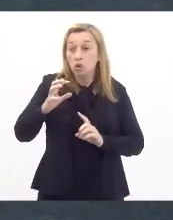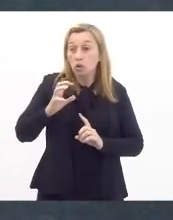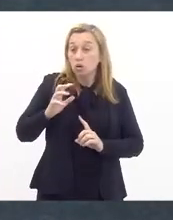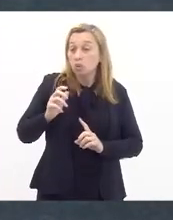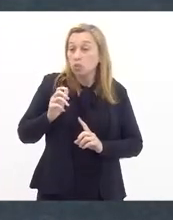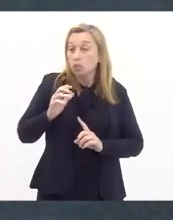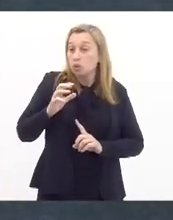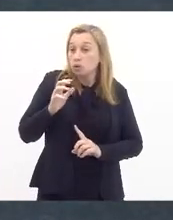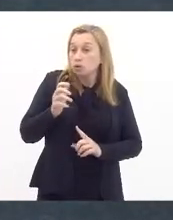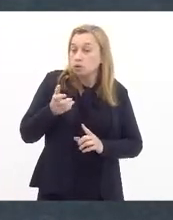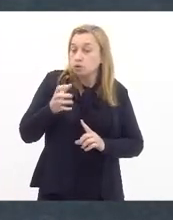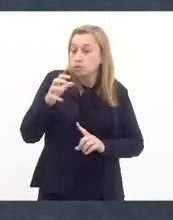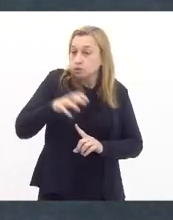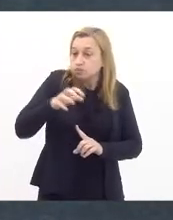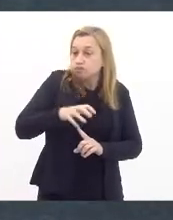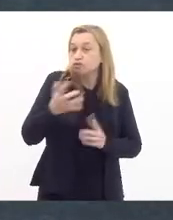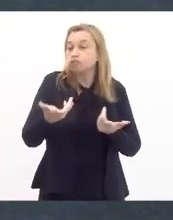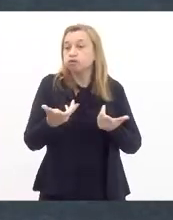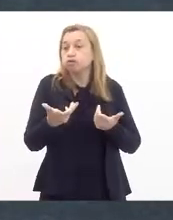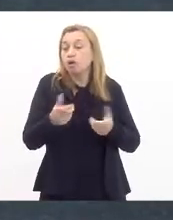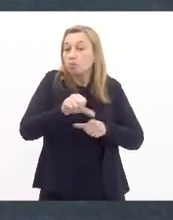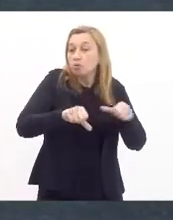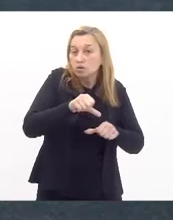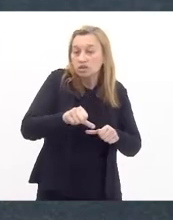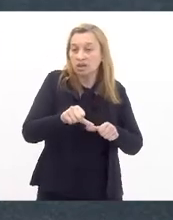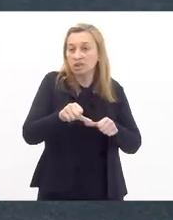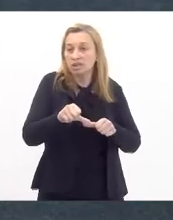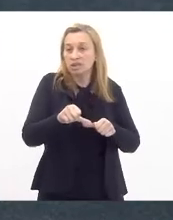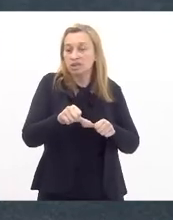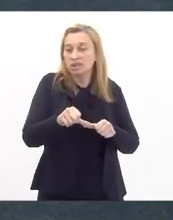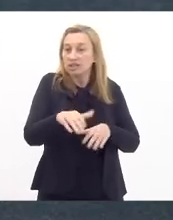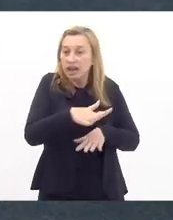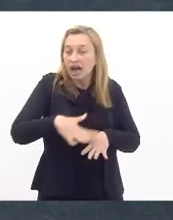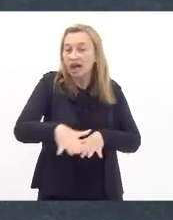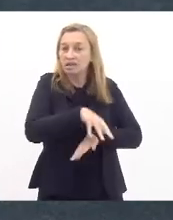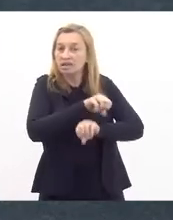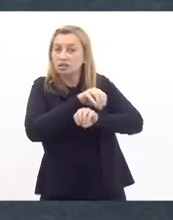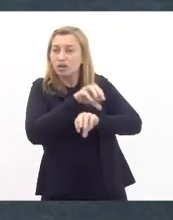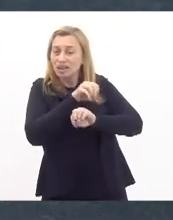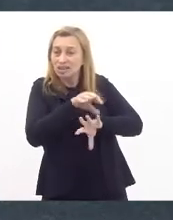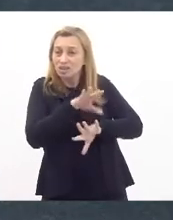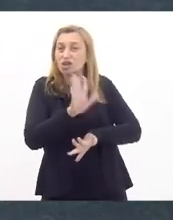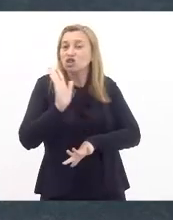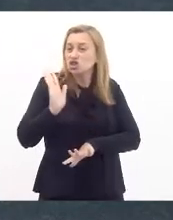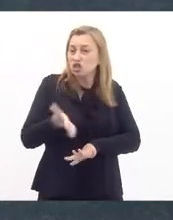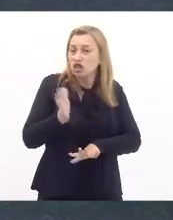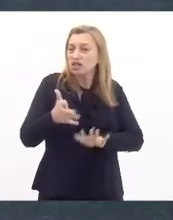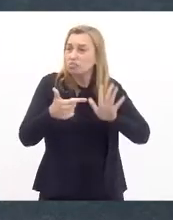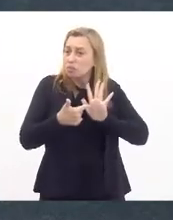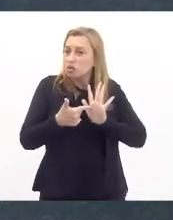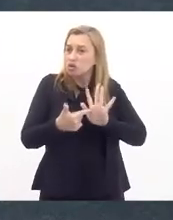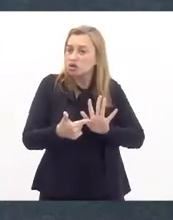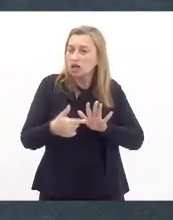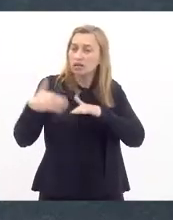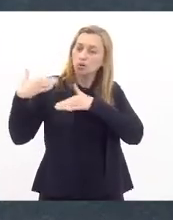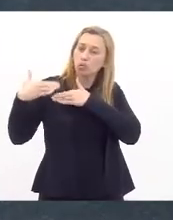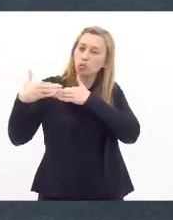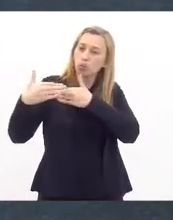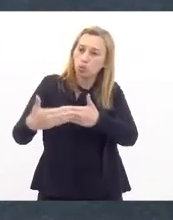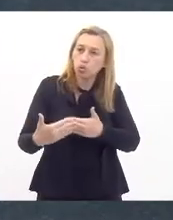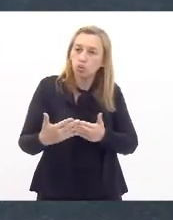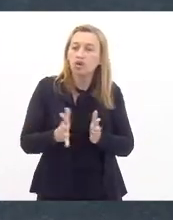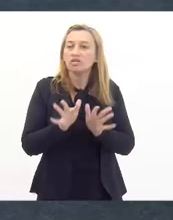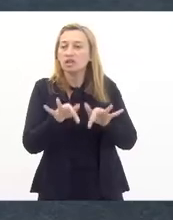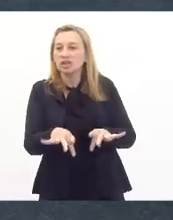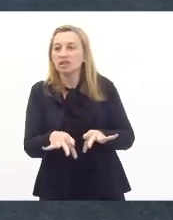mudanças estruturais severas na pasta da educação algo que já vinha sendo notado ao longo dos anos pelo